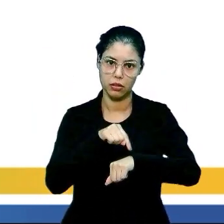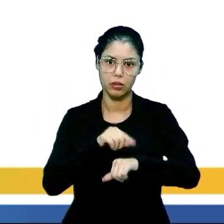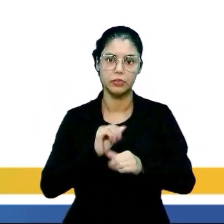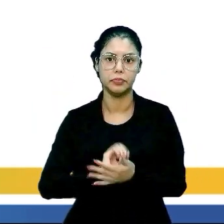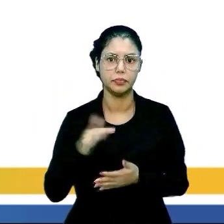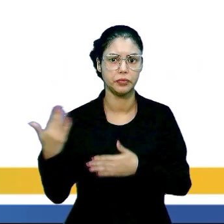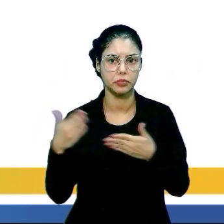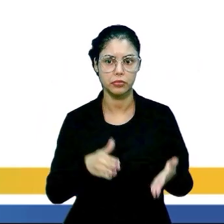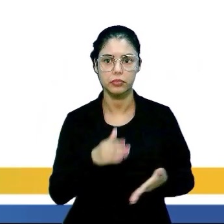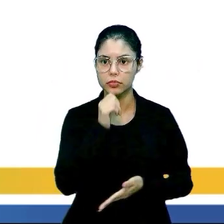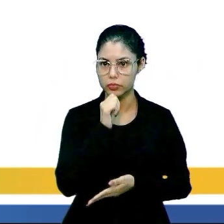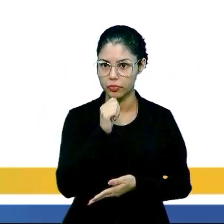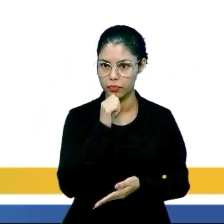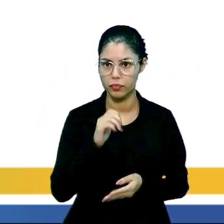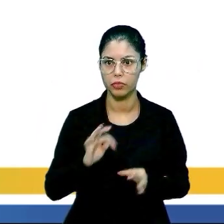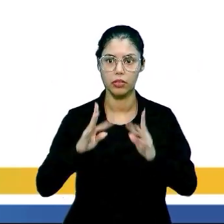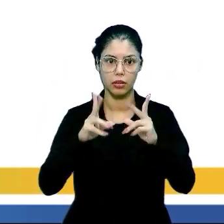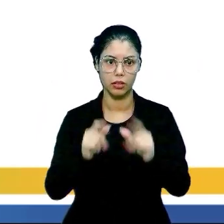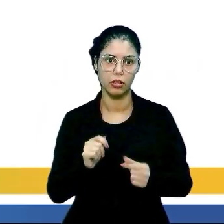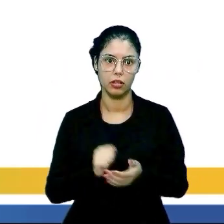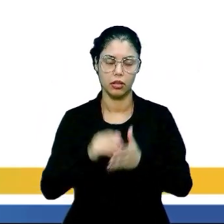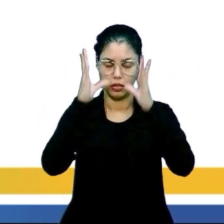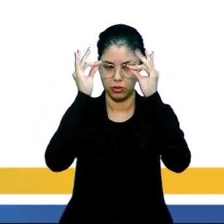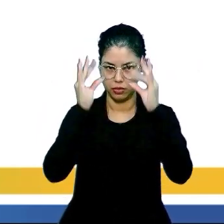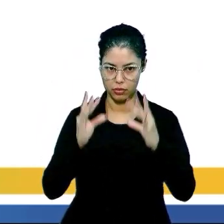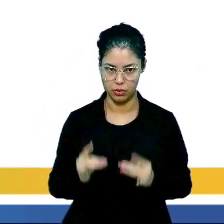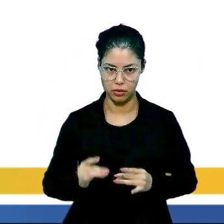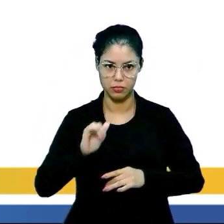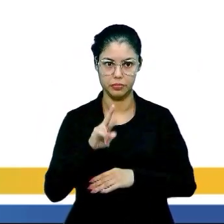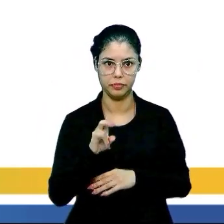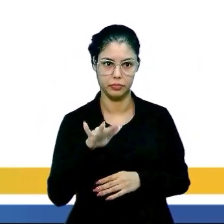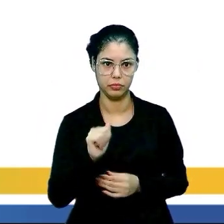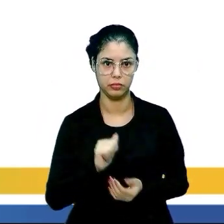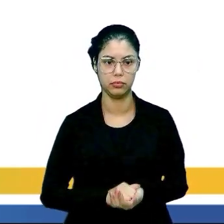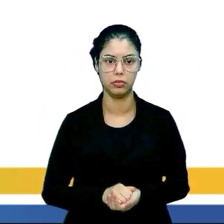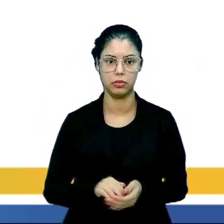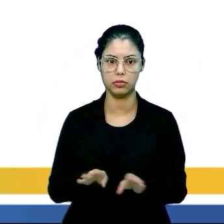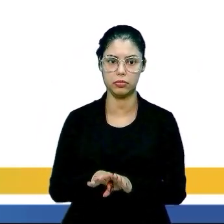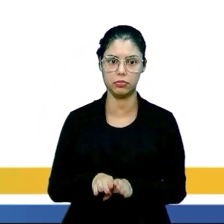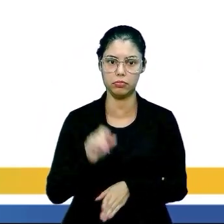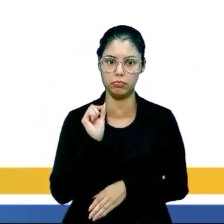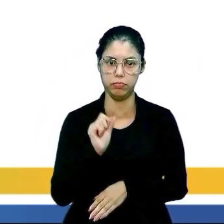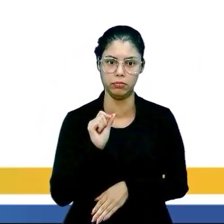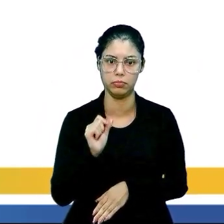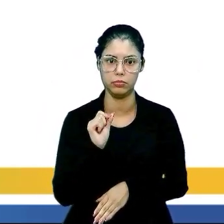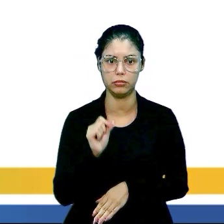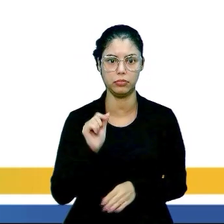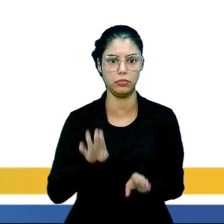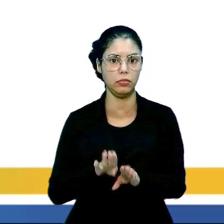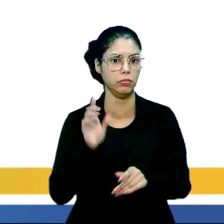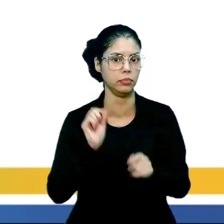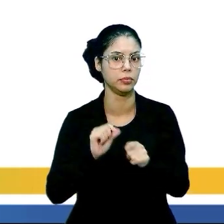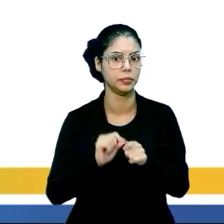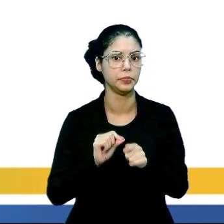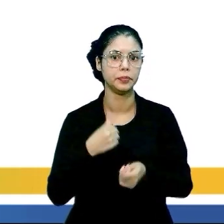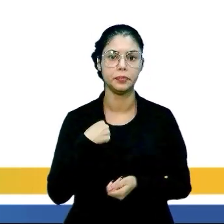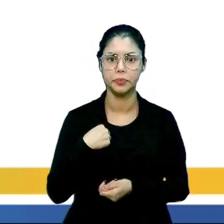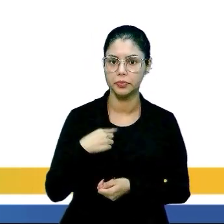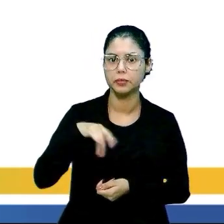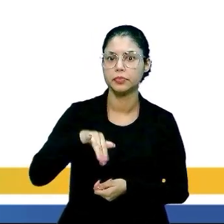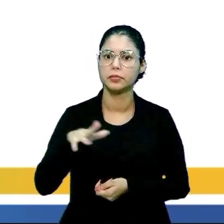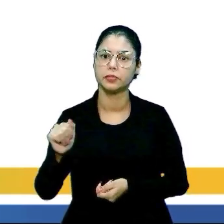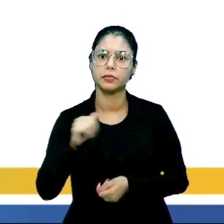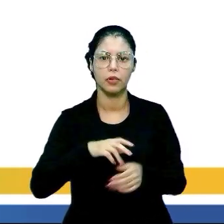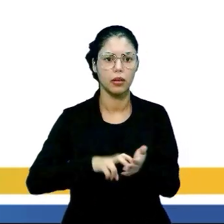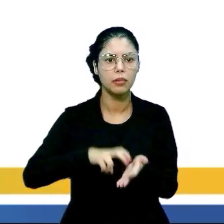que horas, e quando chega ainda é todo enfeitado e salamistrão. Que é que hei de fazer, seu